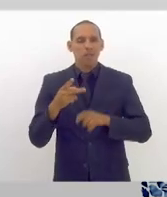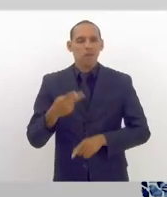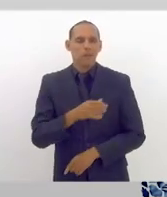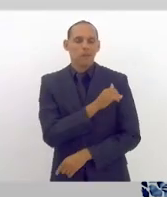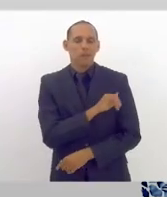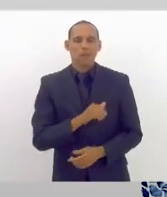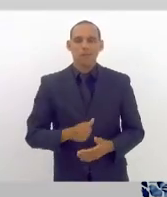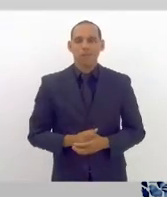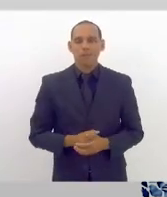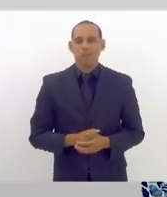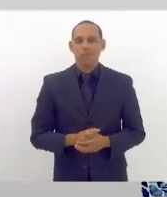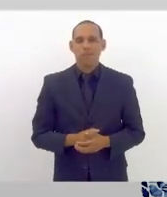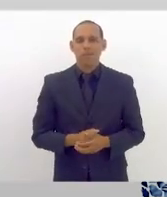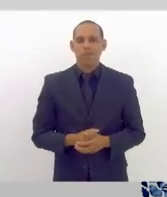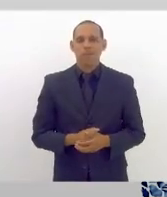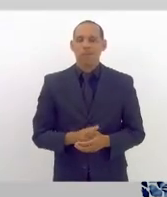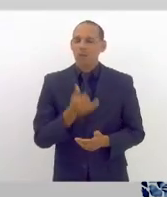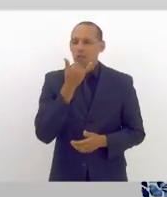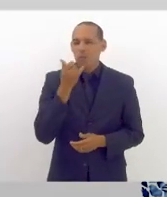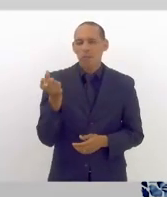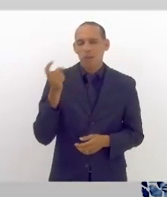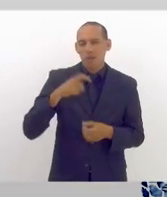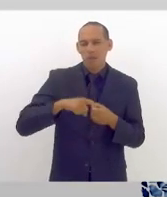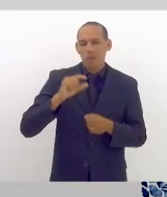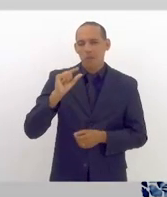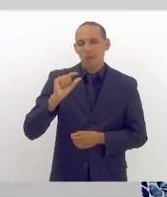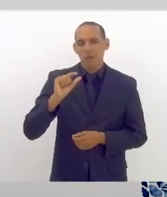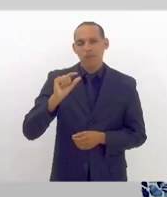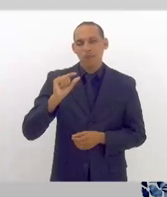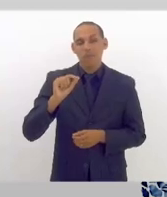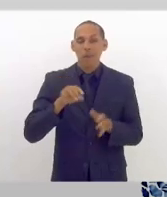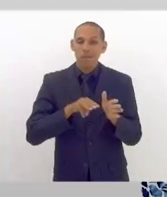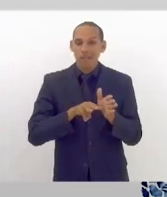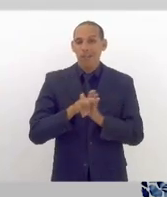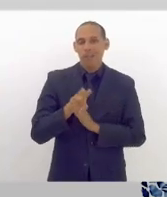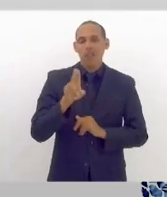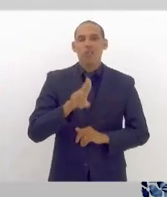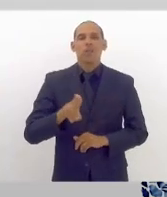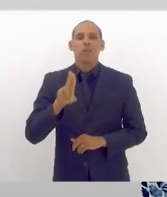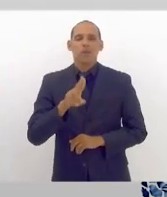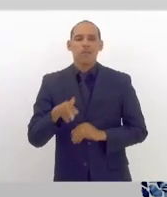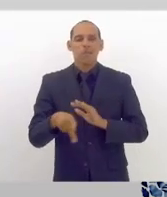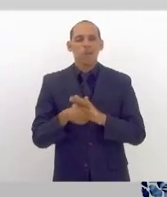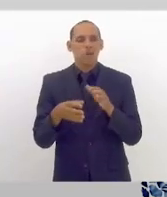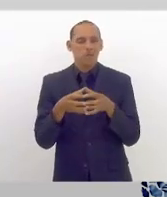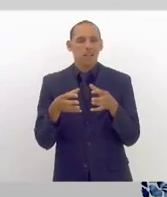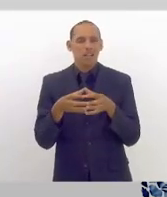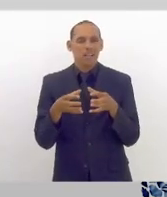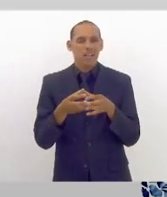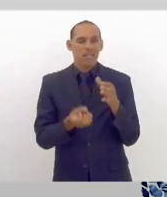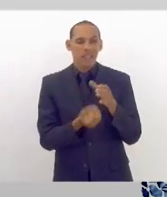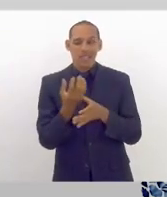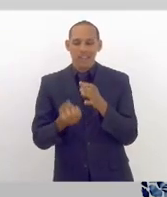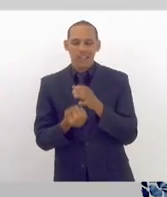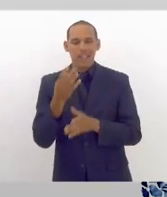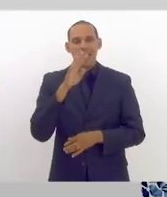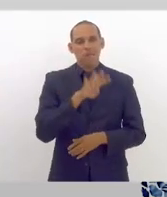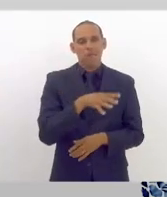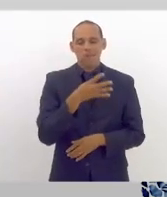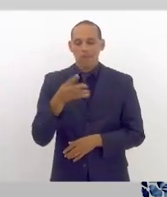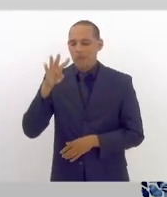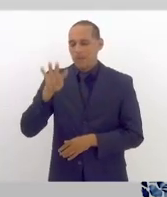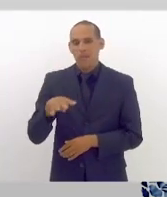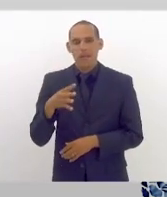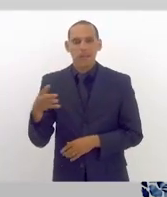Janeiro desculpa volta um pouquinho a metodologia utilizada pela equipe na construção das tabelas de recursos e uso